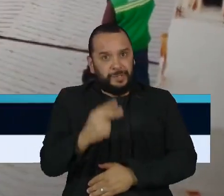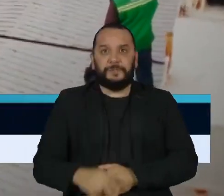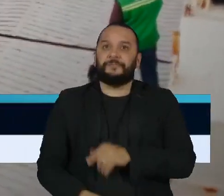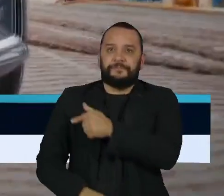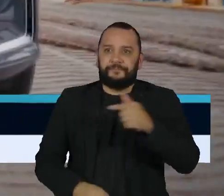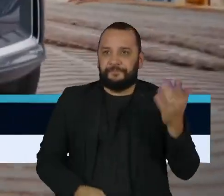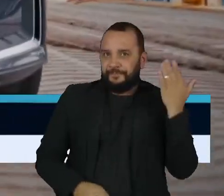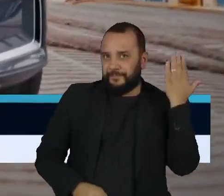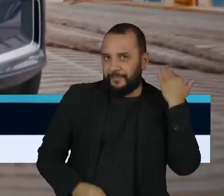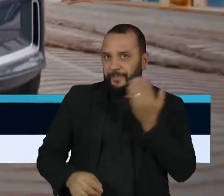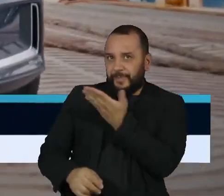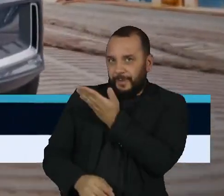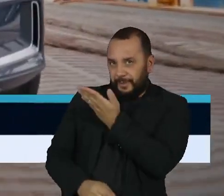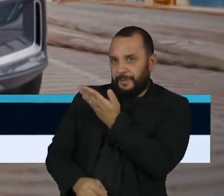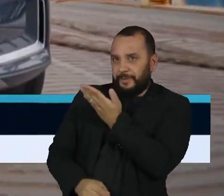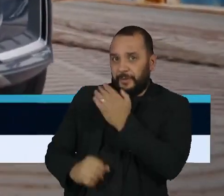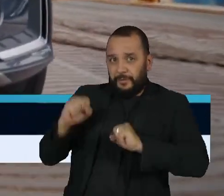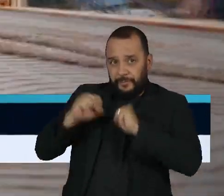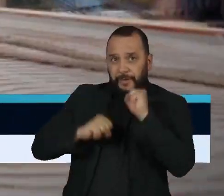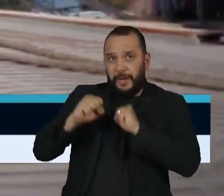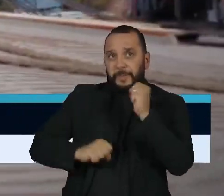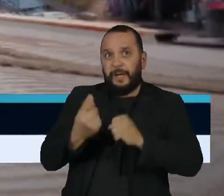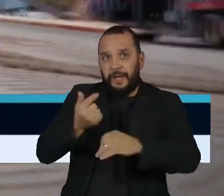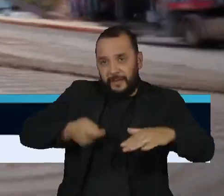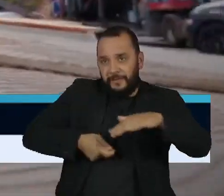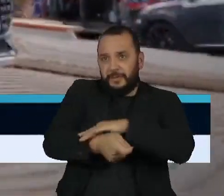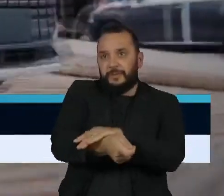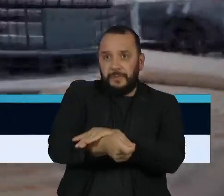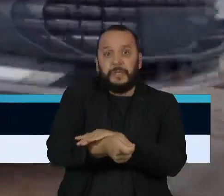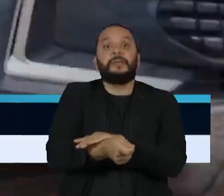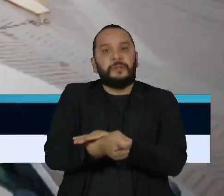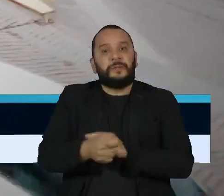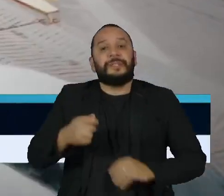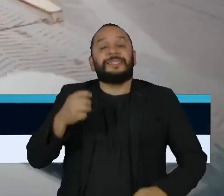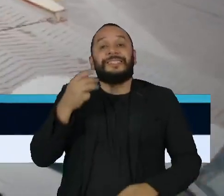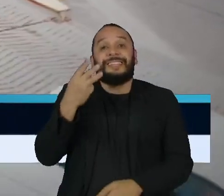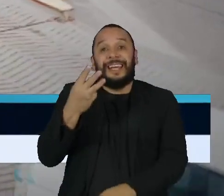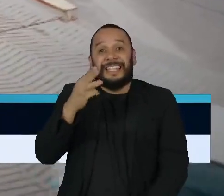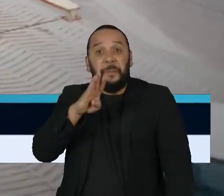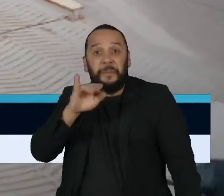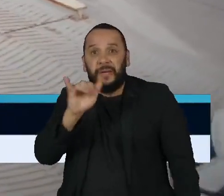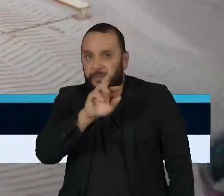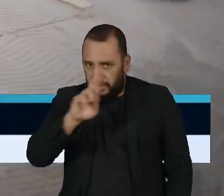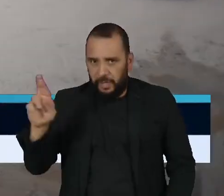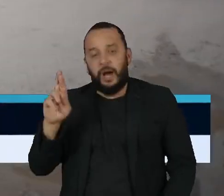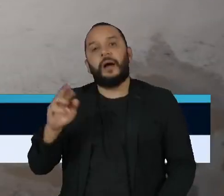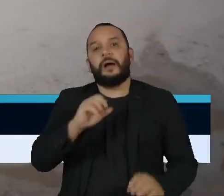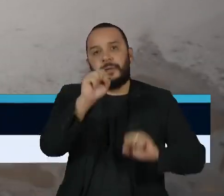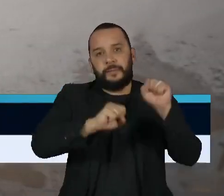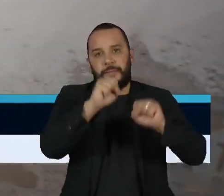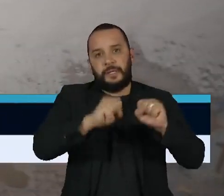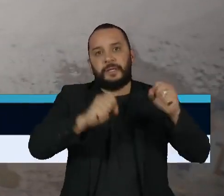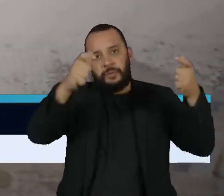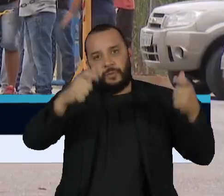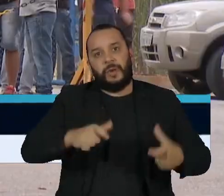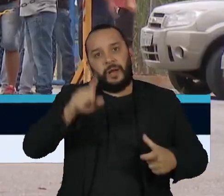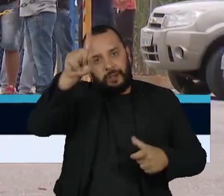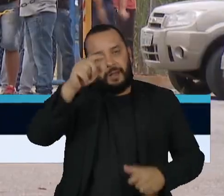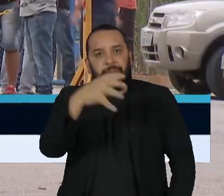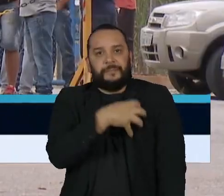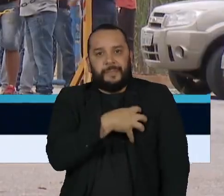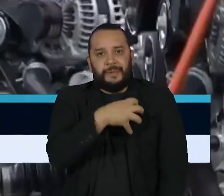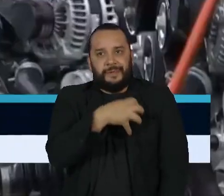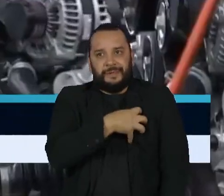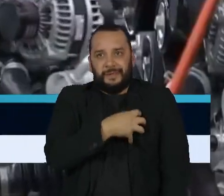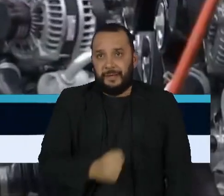passada a bio Haiti anunciou investimento inicial de 3 bilhões de reais numa planta industrial em Camaçari na Bahia o